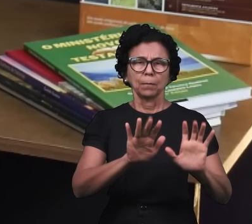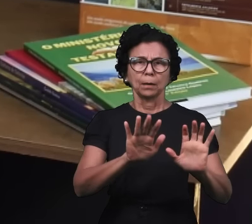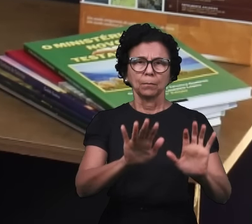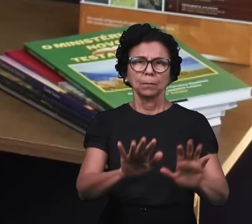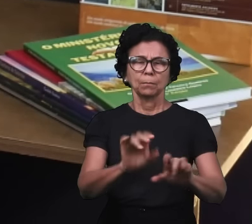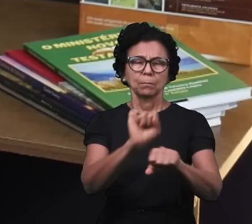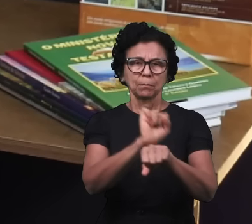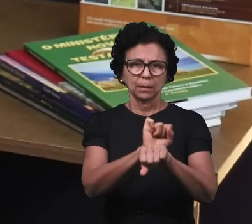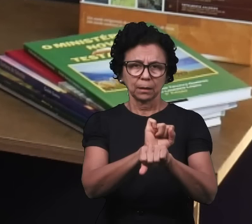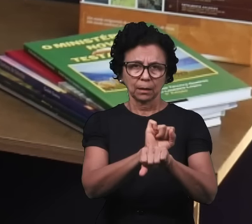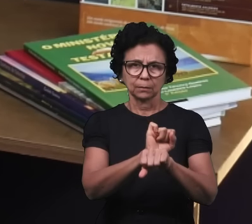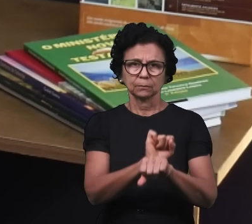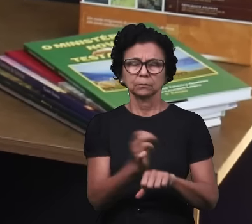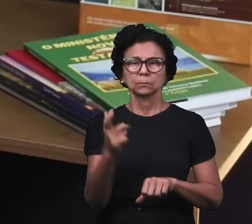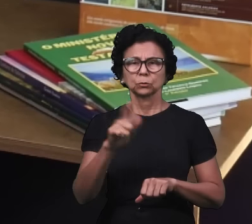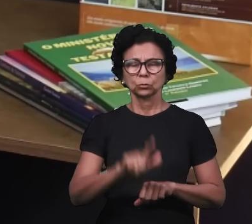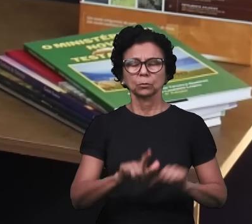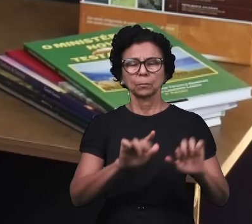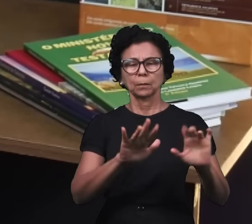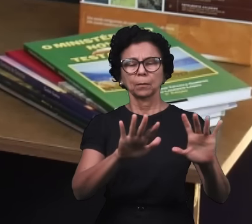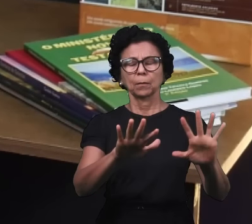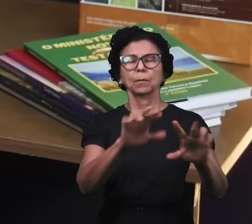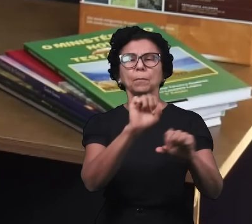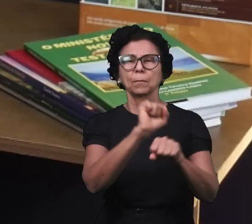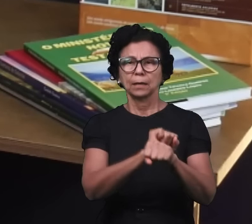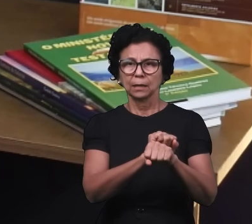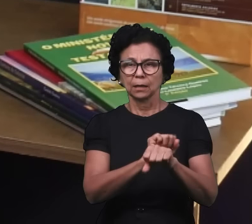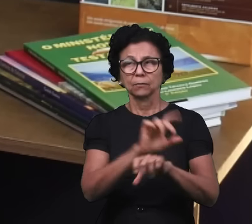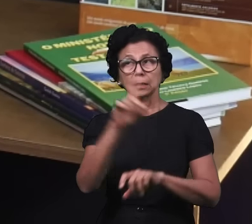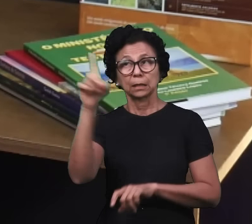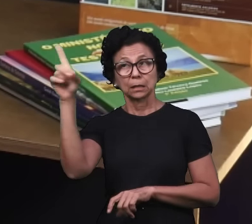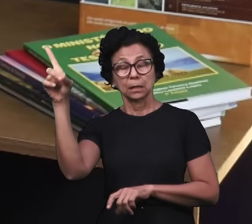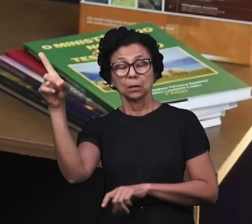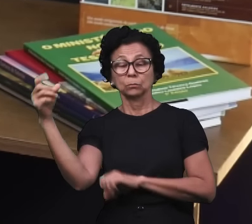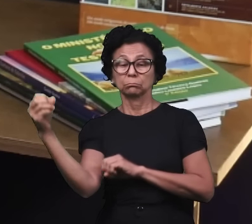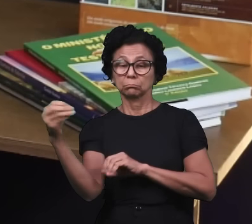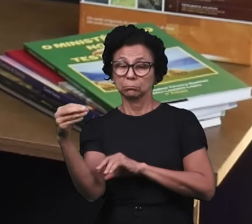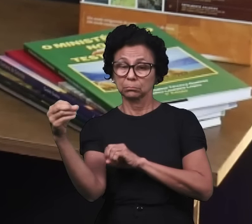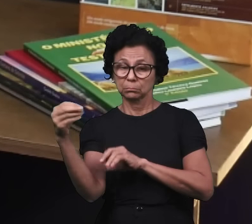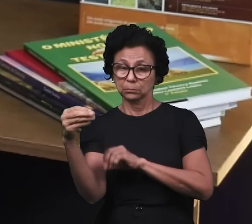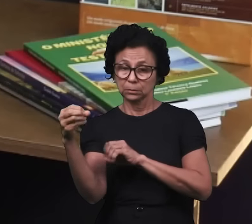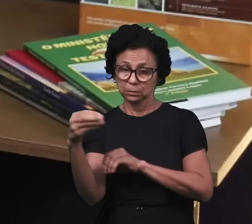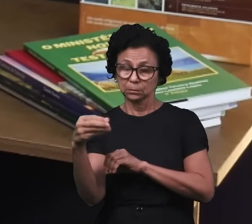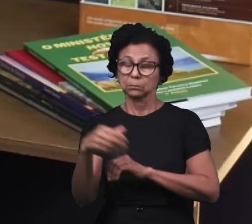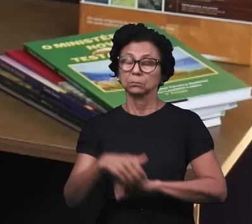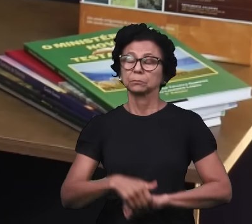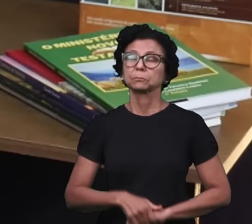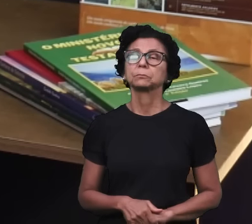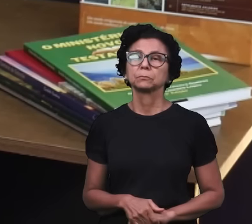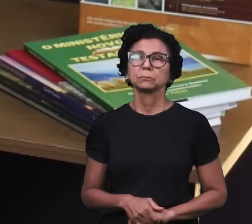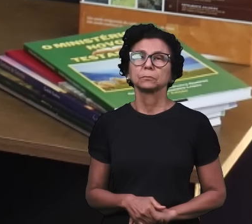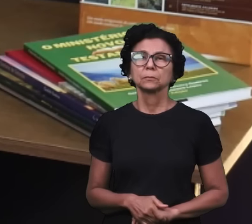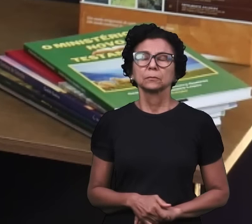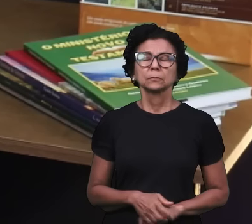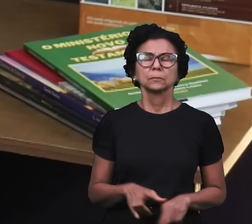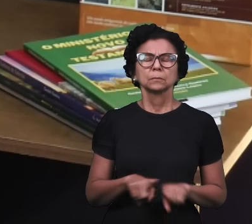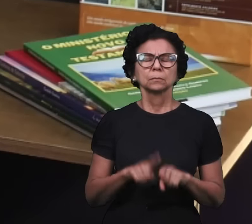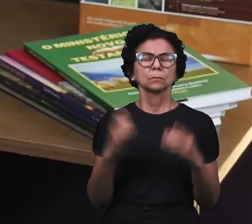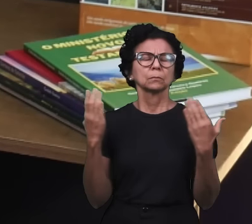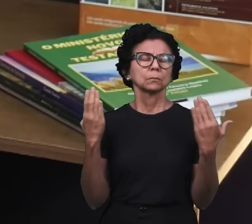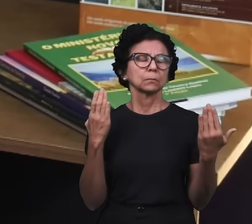ensino da parte de Deus, uma instrução da parte de Deus, e nós podemos até fazer uma comparação,